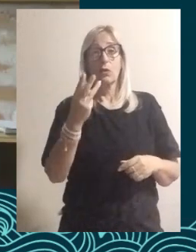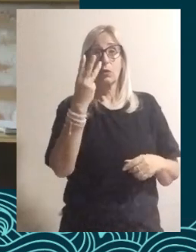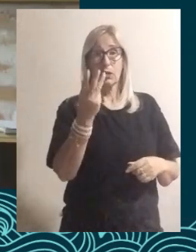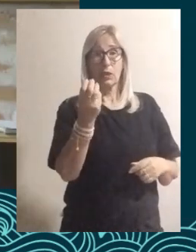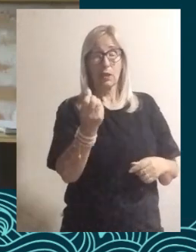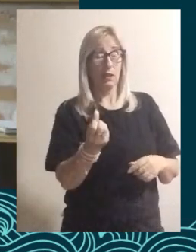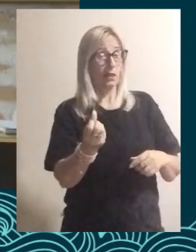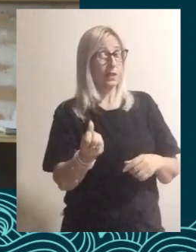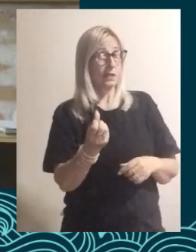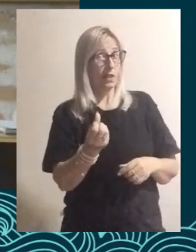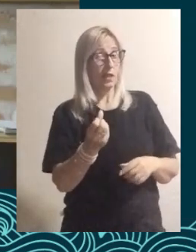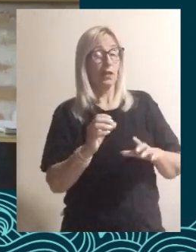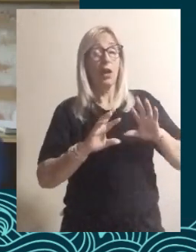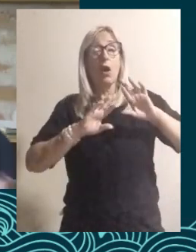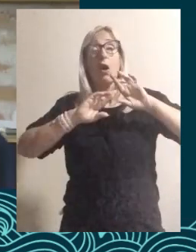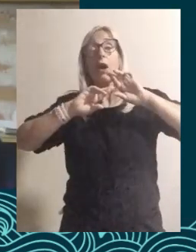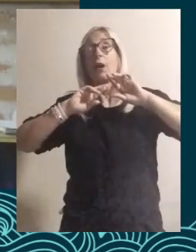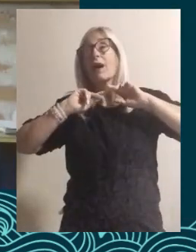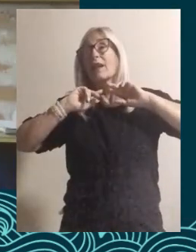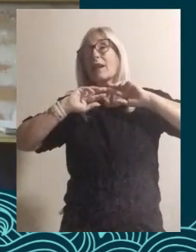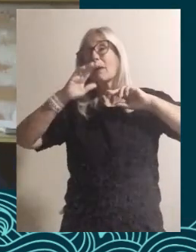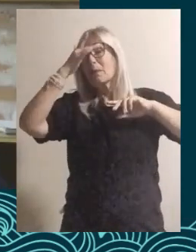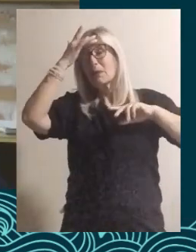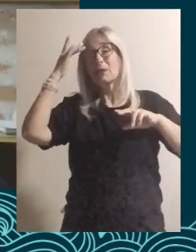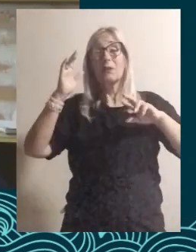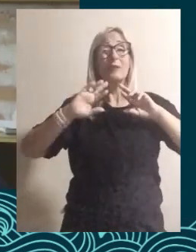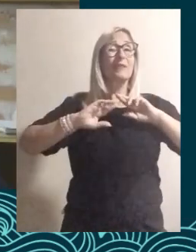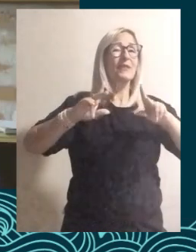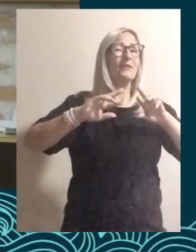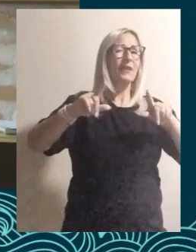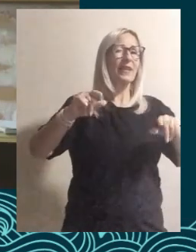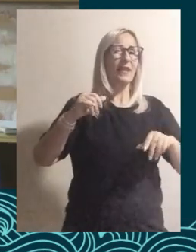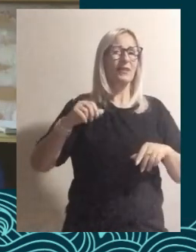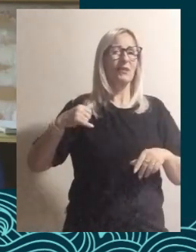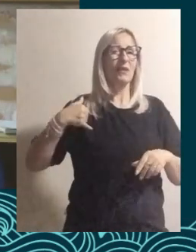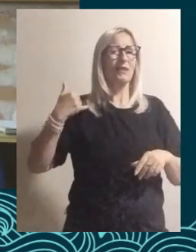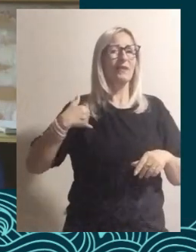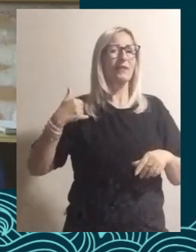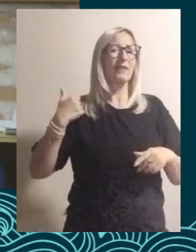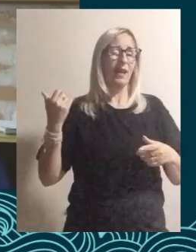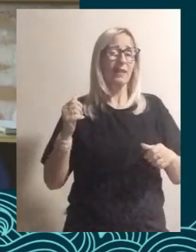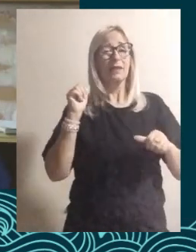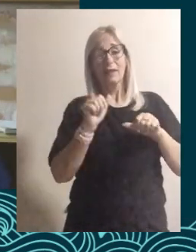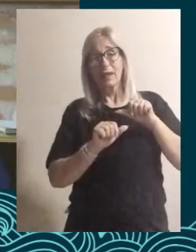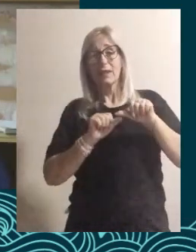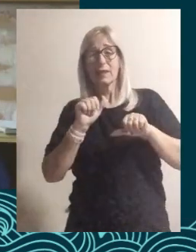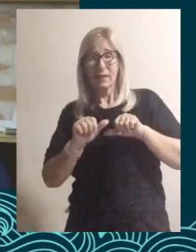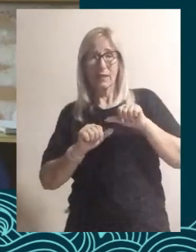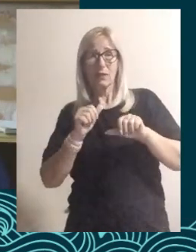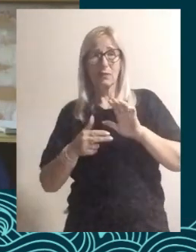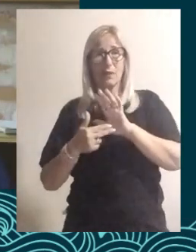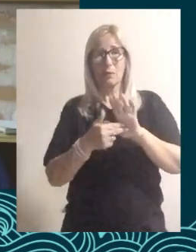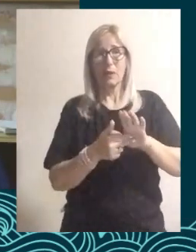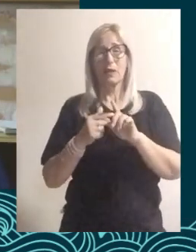eu era outra pessoa nessas idades, né? Então, eu acho que a gente também vai